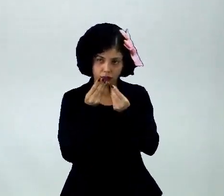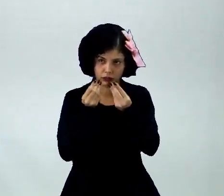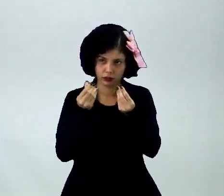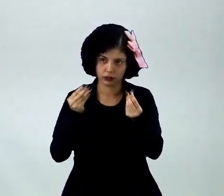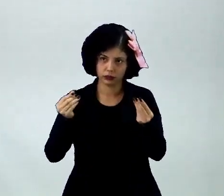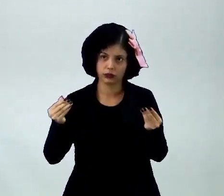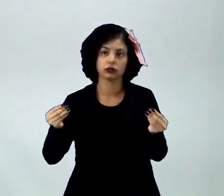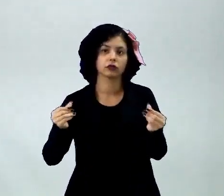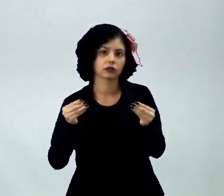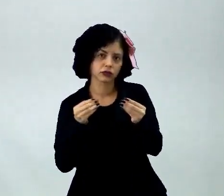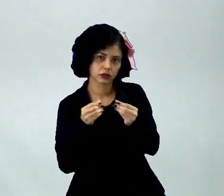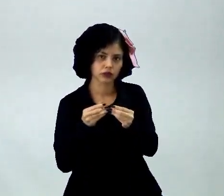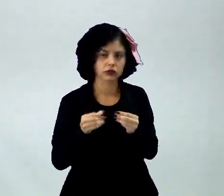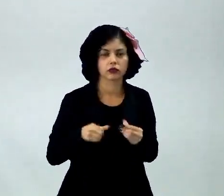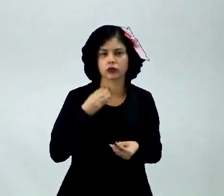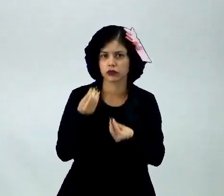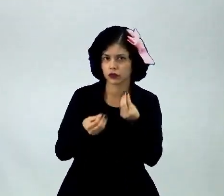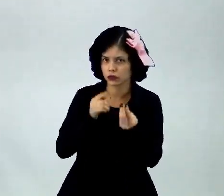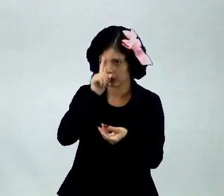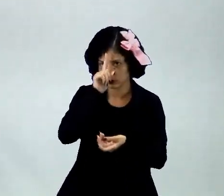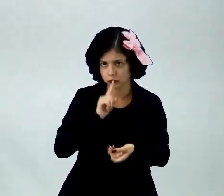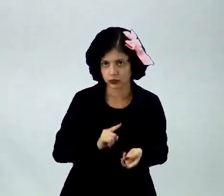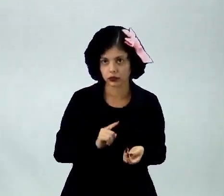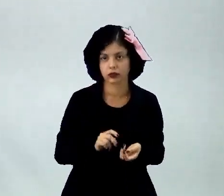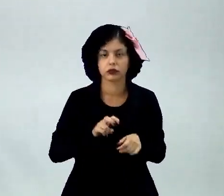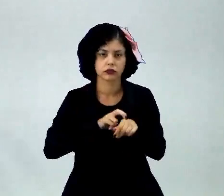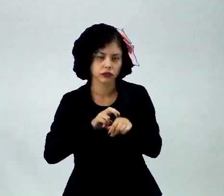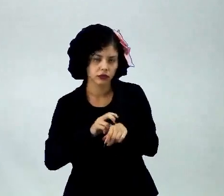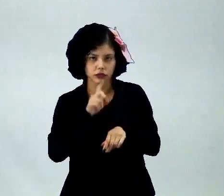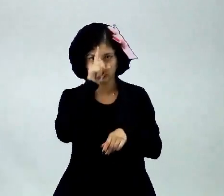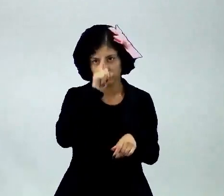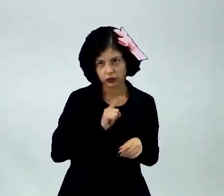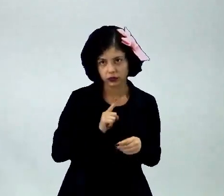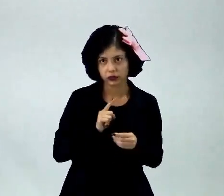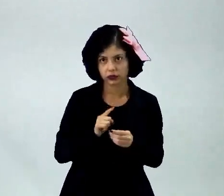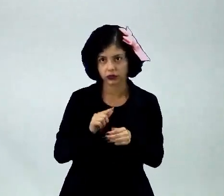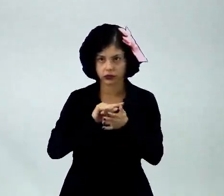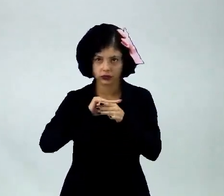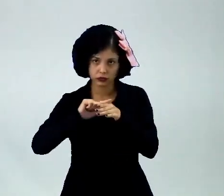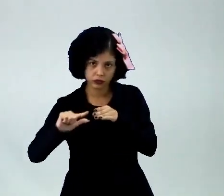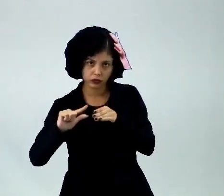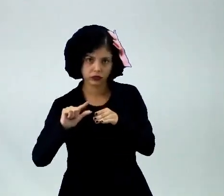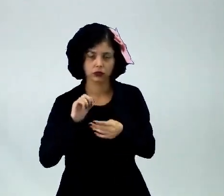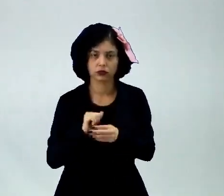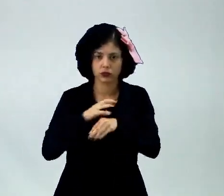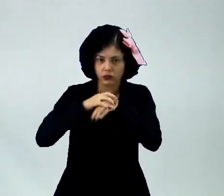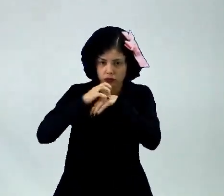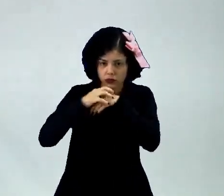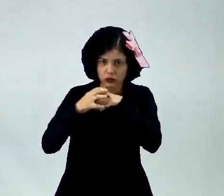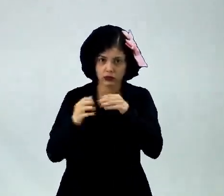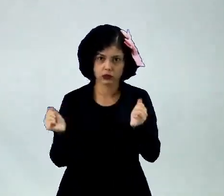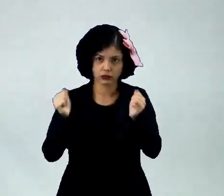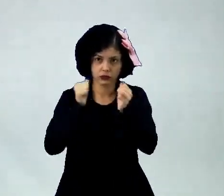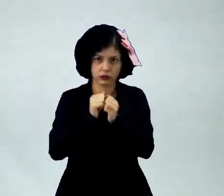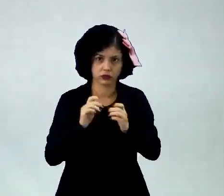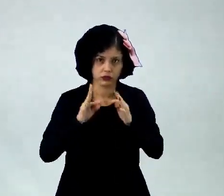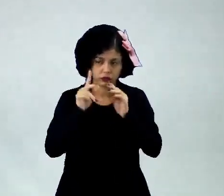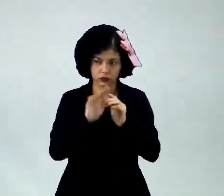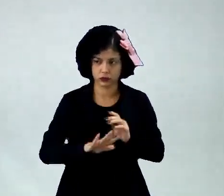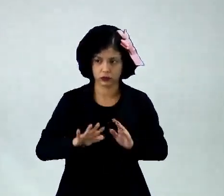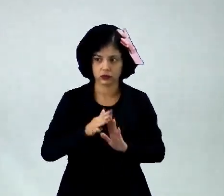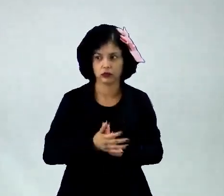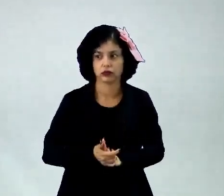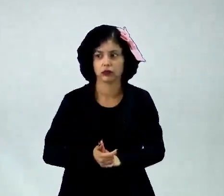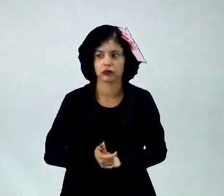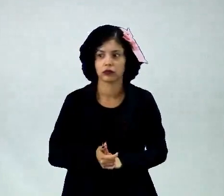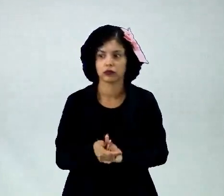textura. Quando que seriam amarelas, quando que seriam verdes, quando que seriam lisas, quando que seriam rugosas, e juntou tudo isso